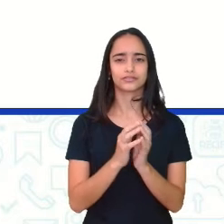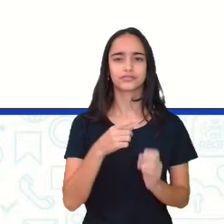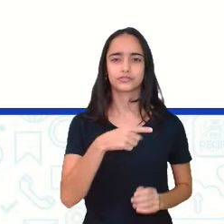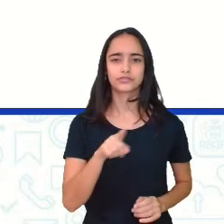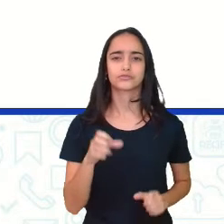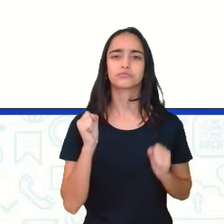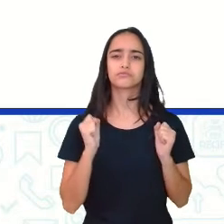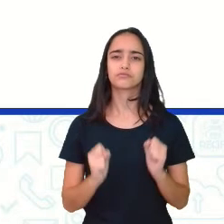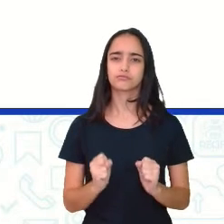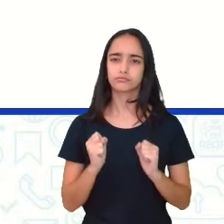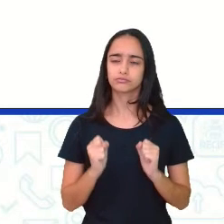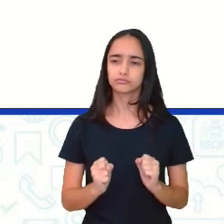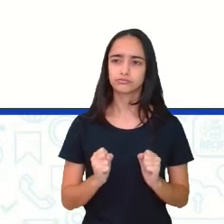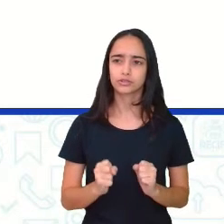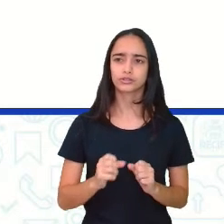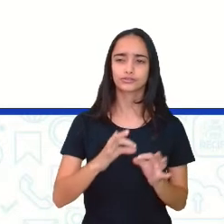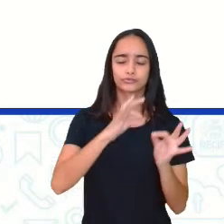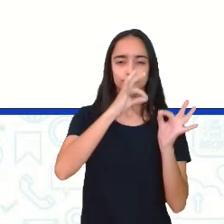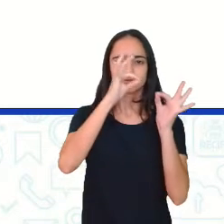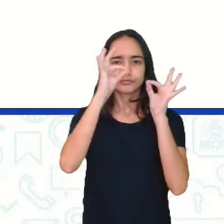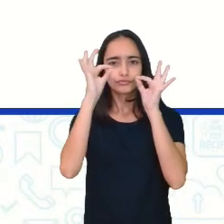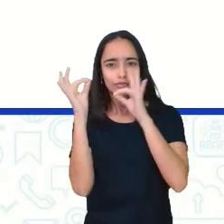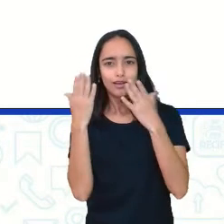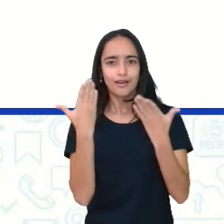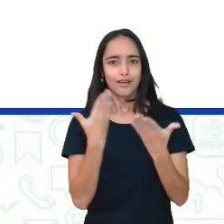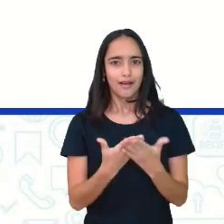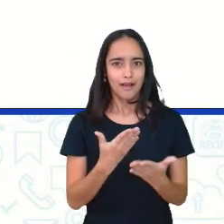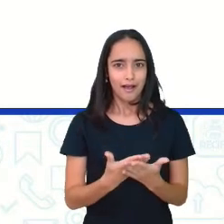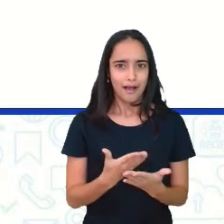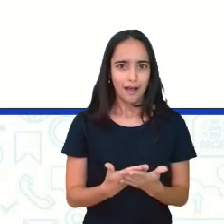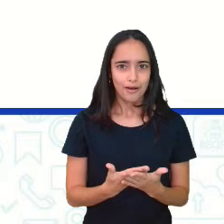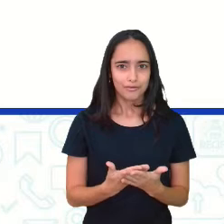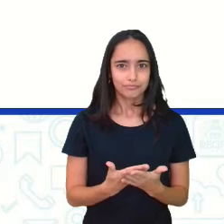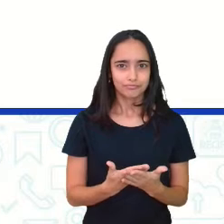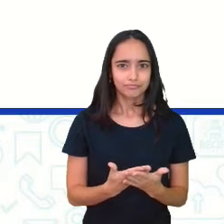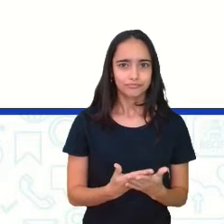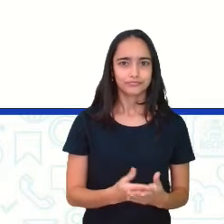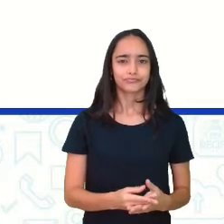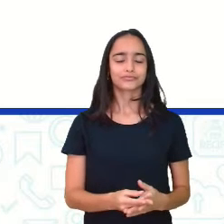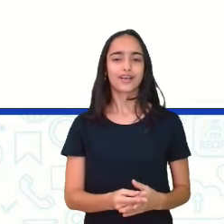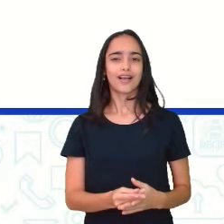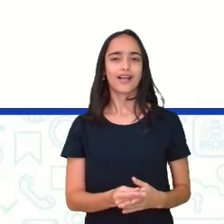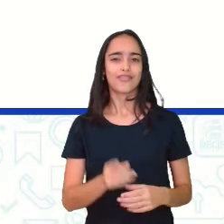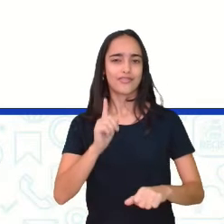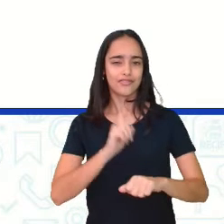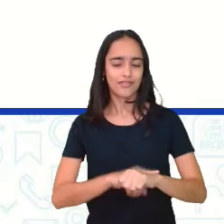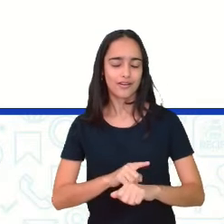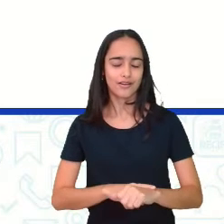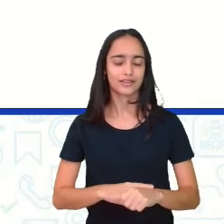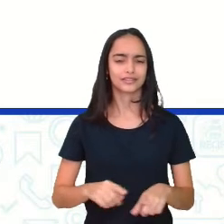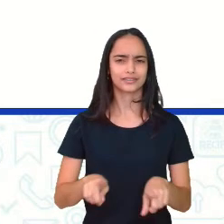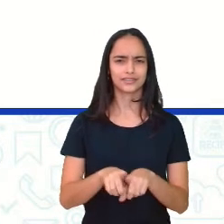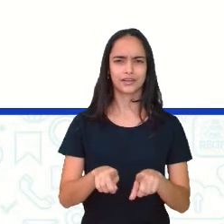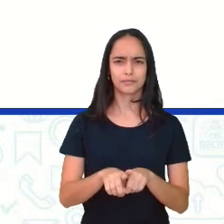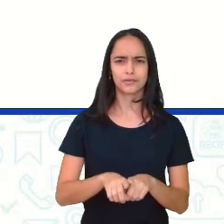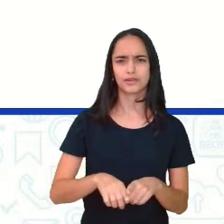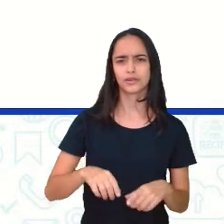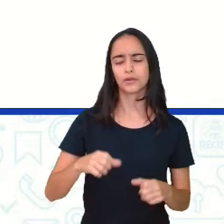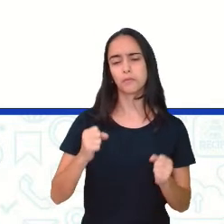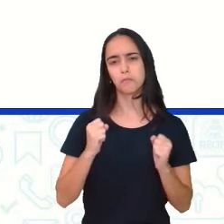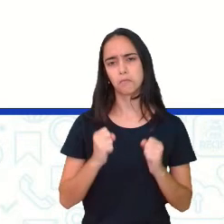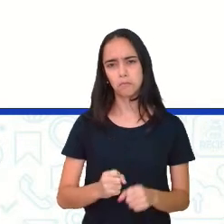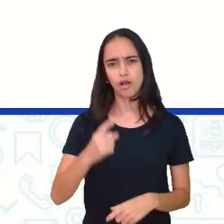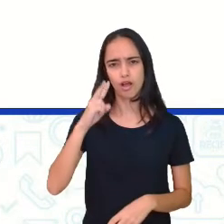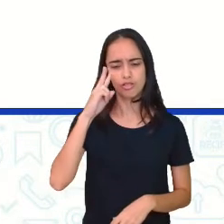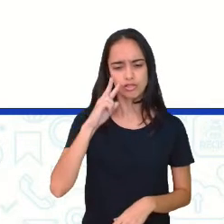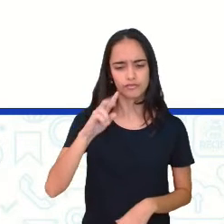podem, né, aí assistir a aula ao vivo e também pode assistir no repositório. Então, é um aplicativo que não